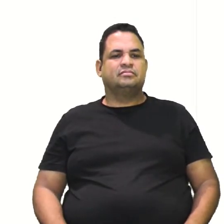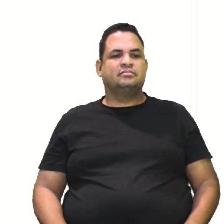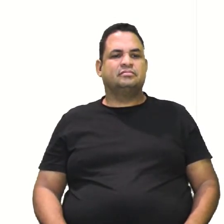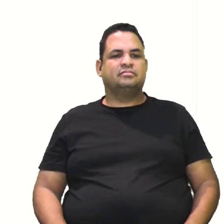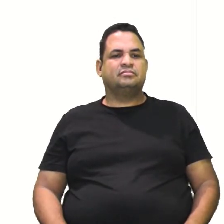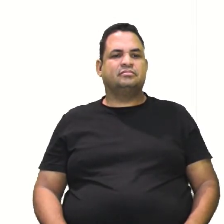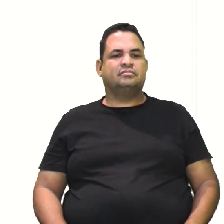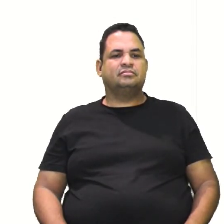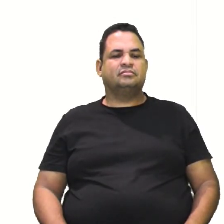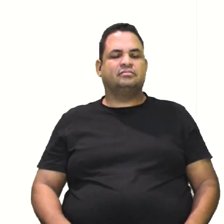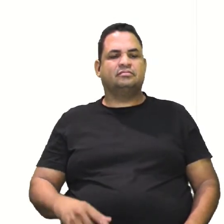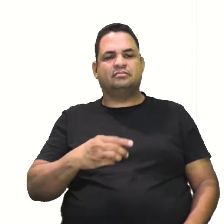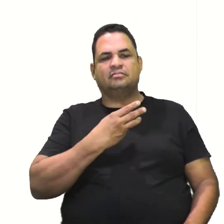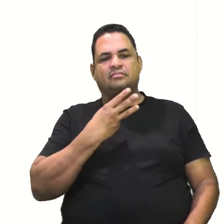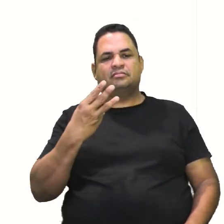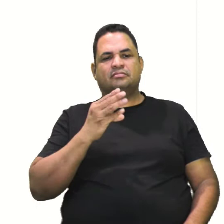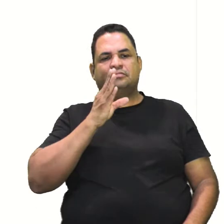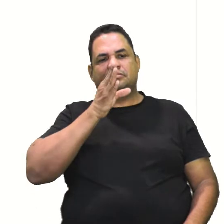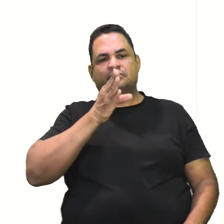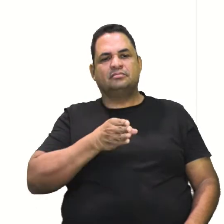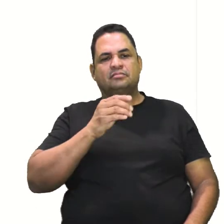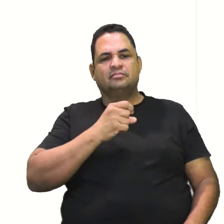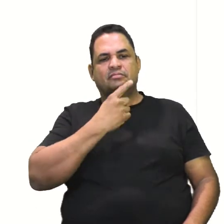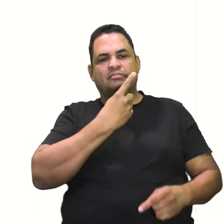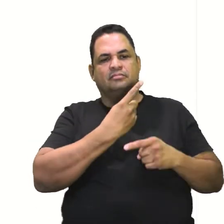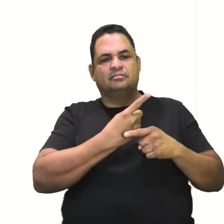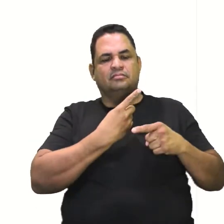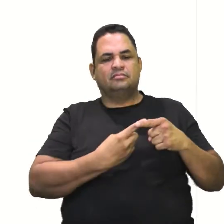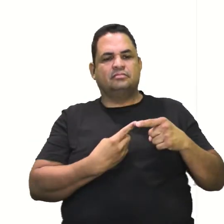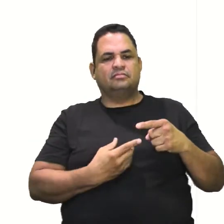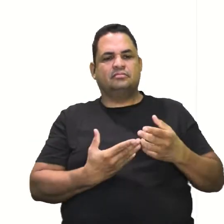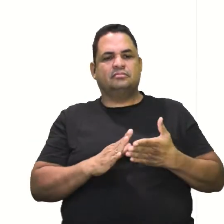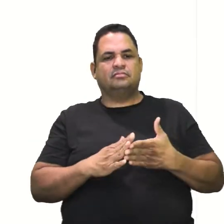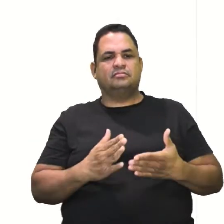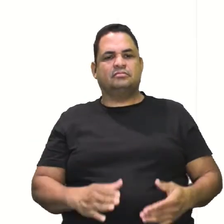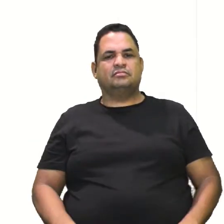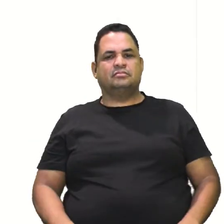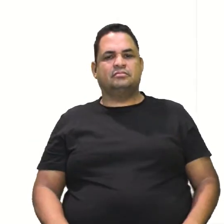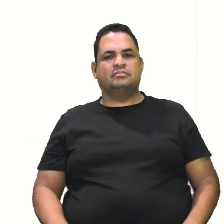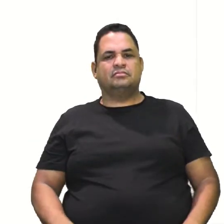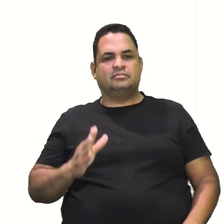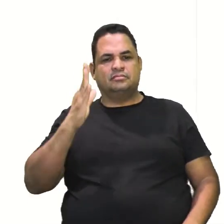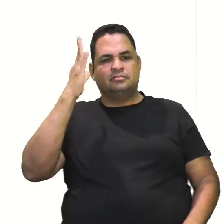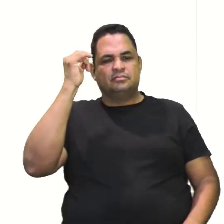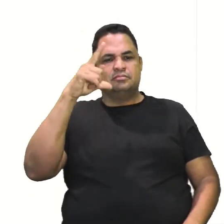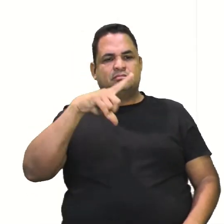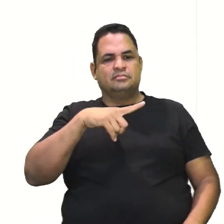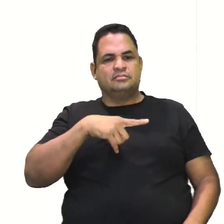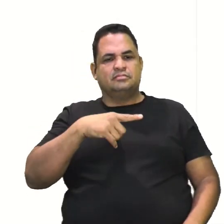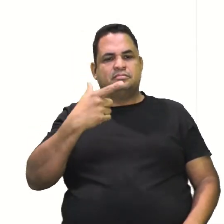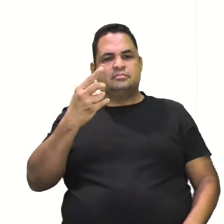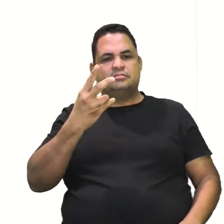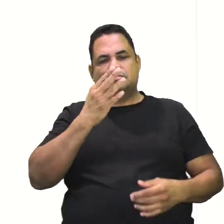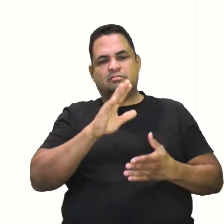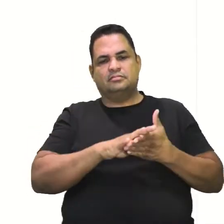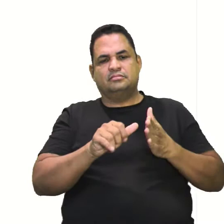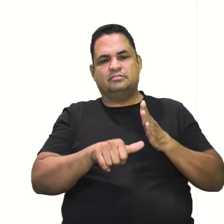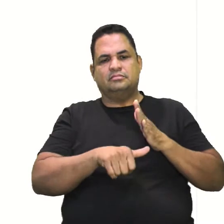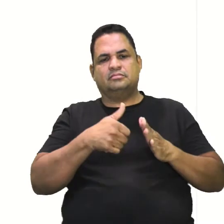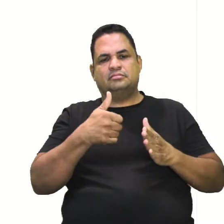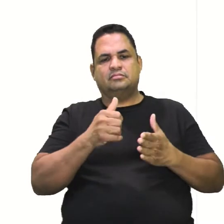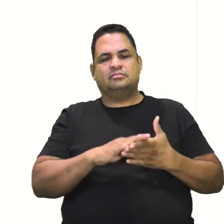vamos lá. Terceira coluna. 1. Beleza. Sabemos que a gente tem que repetir as duas primeiras,